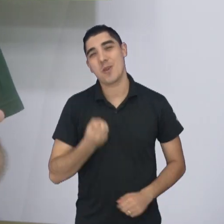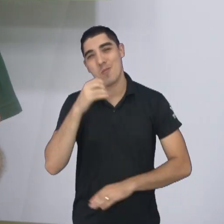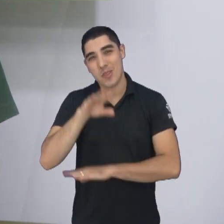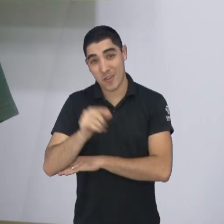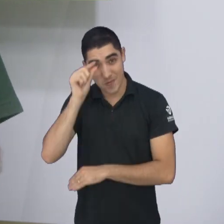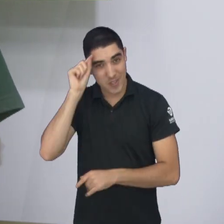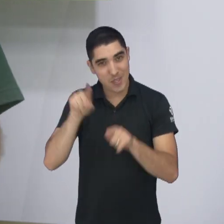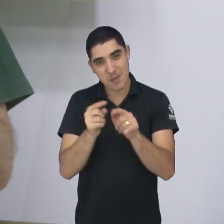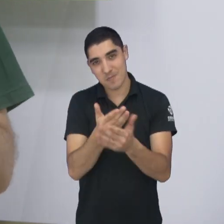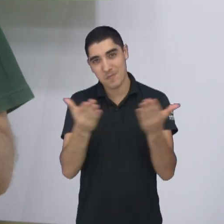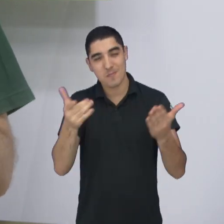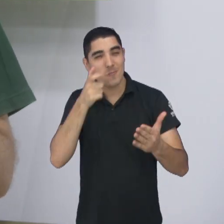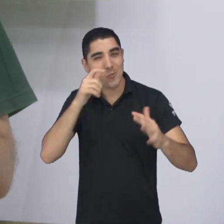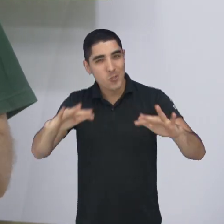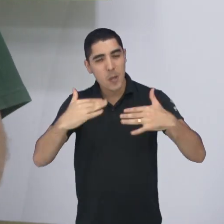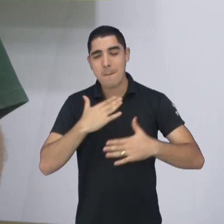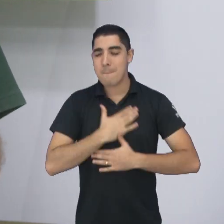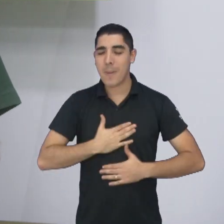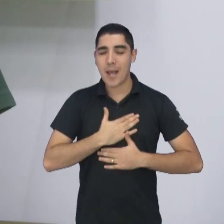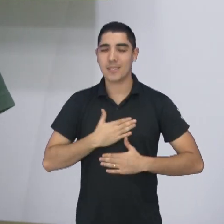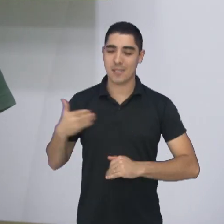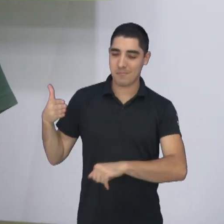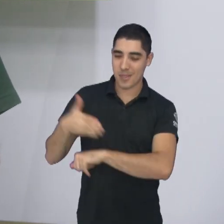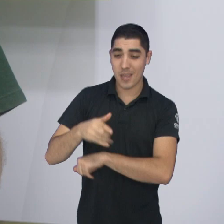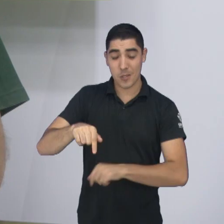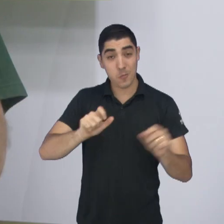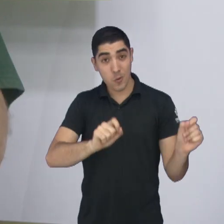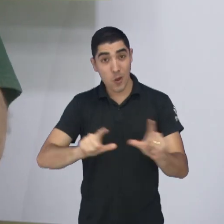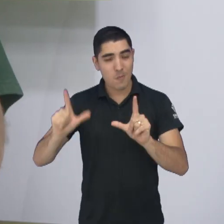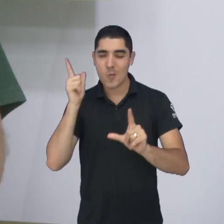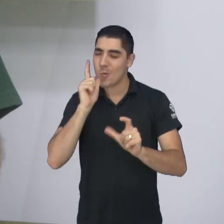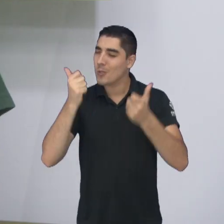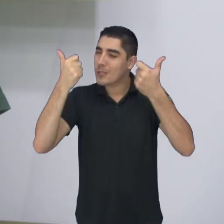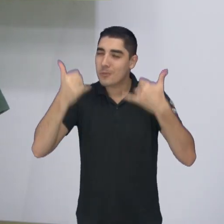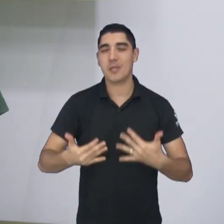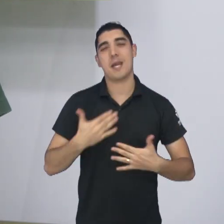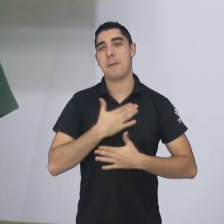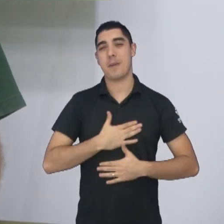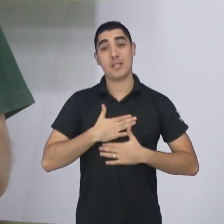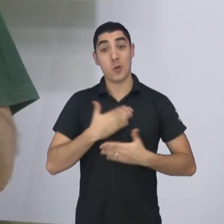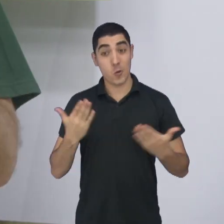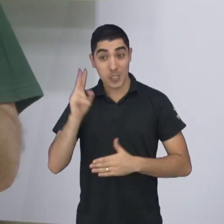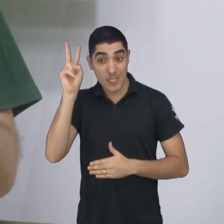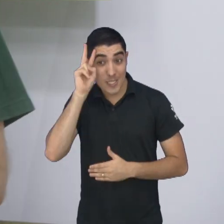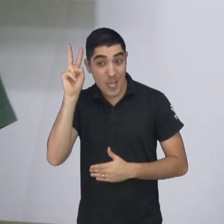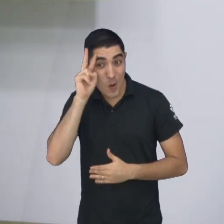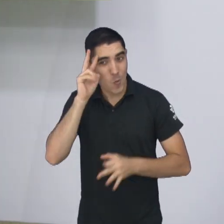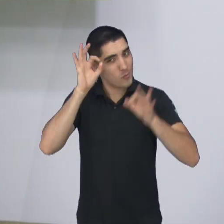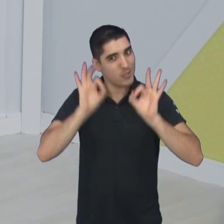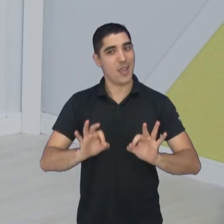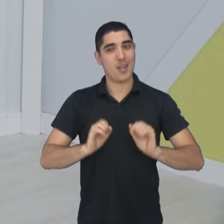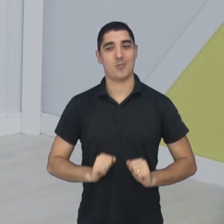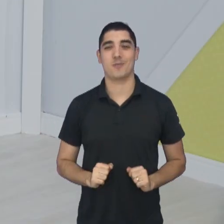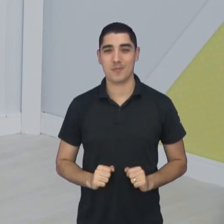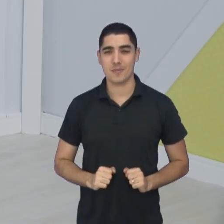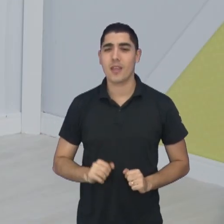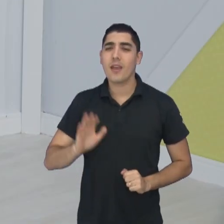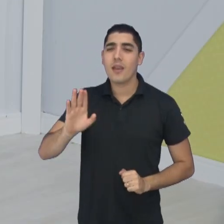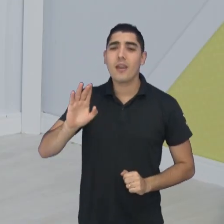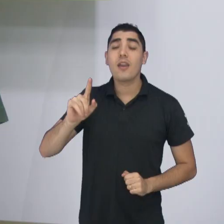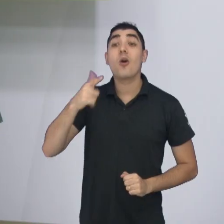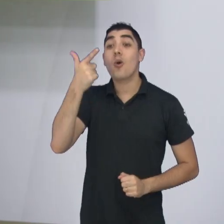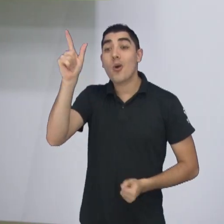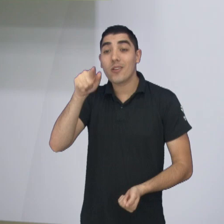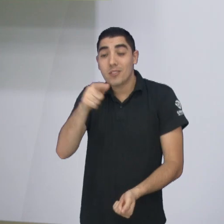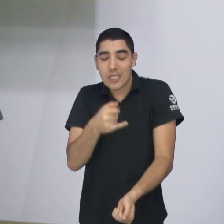Como sempre, é um prazer inenarrável estar em mais uma Hora do Esporte nesta segunda-feira, de olho no calendário, segunda-feira. Qual é a próxima tatuagem,